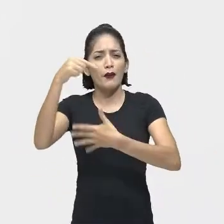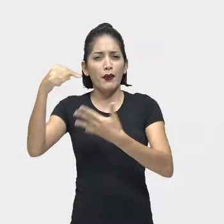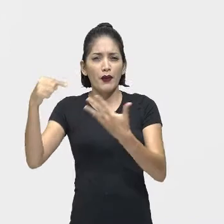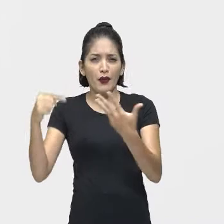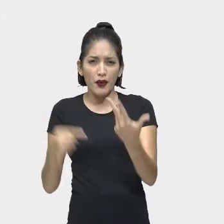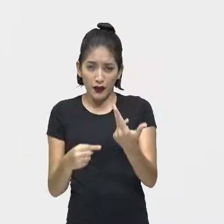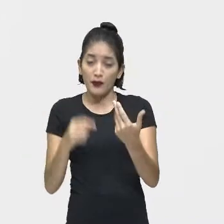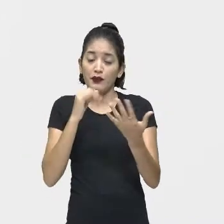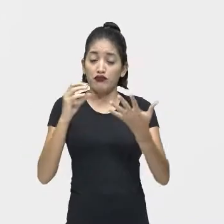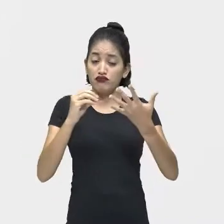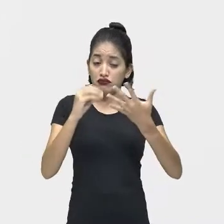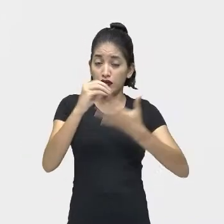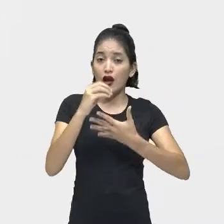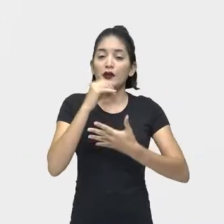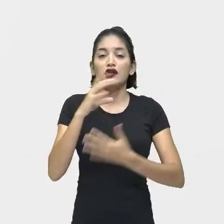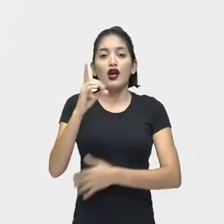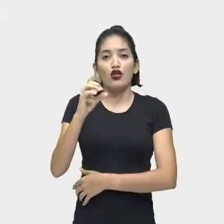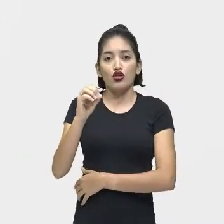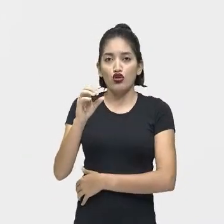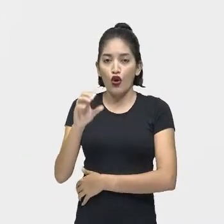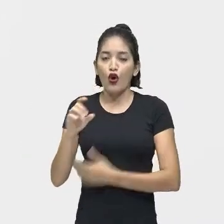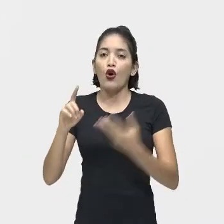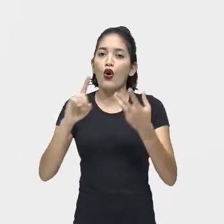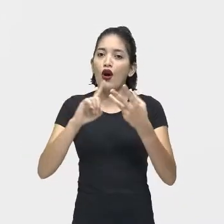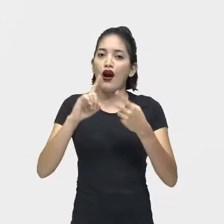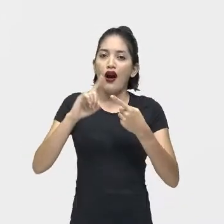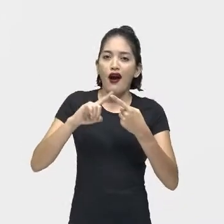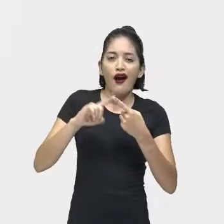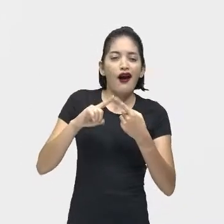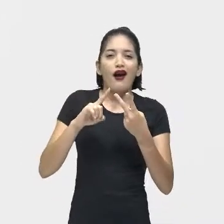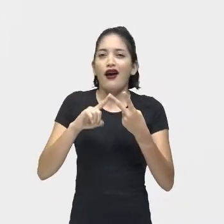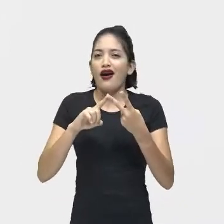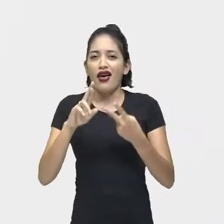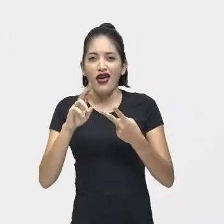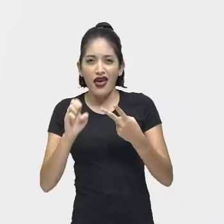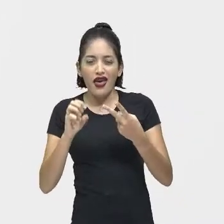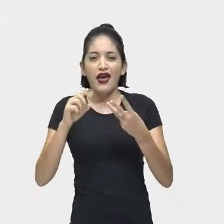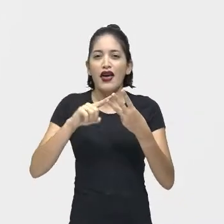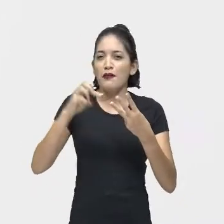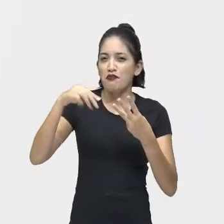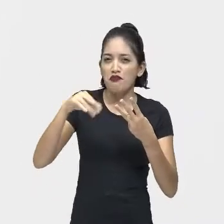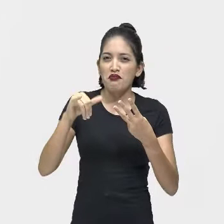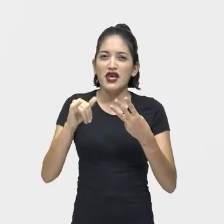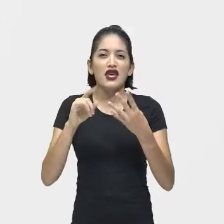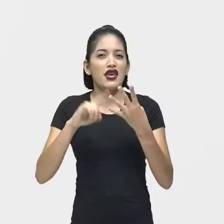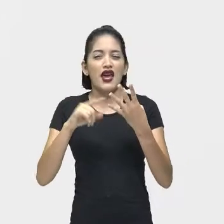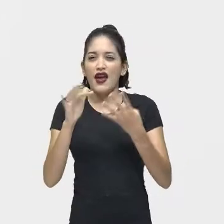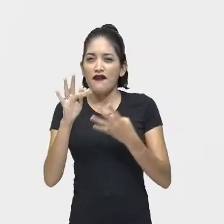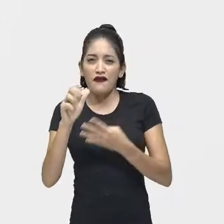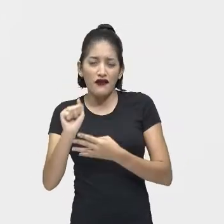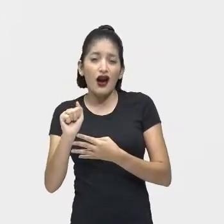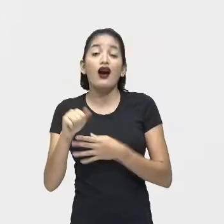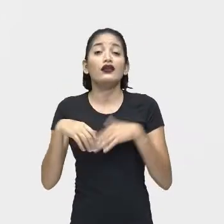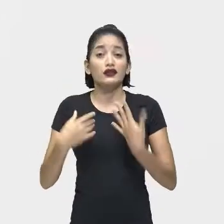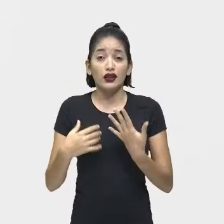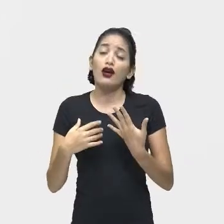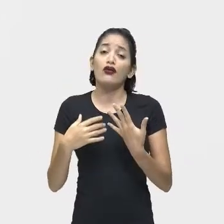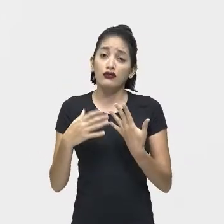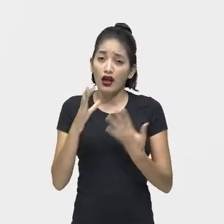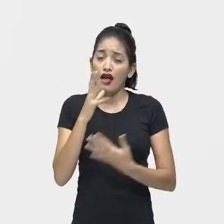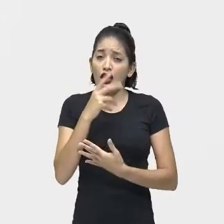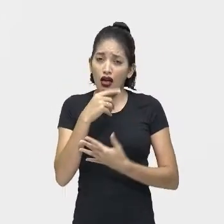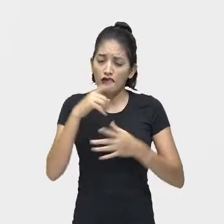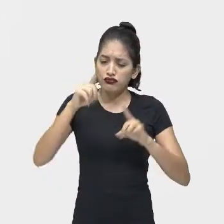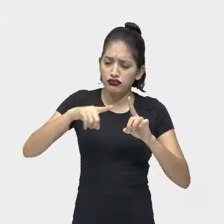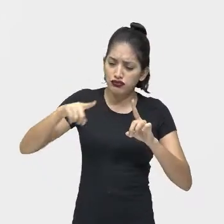musicais. Dó, ré, mi, fá, sol, lá, si. Assim, a velocidade da onda sonora